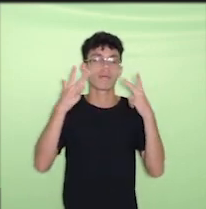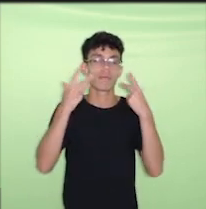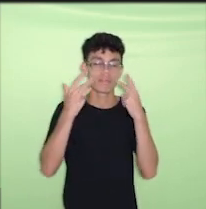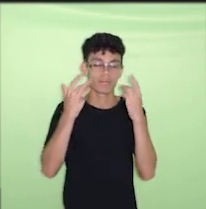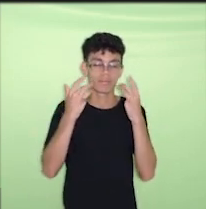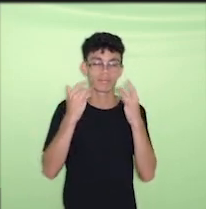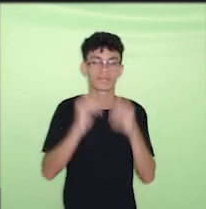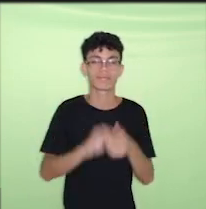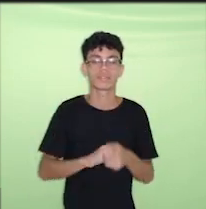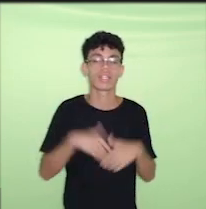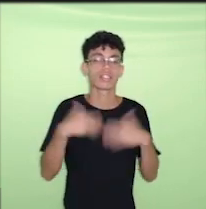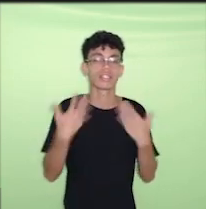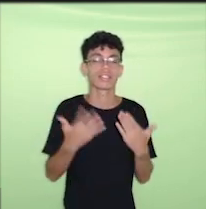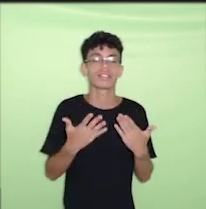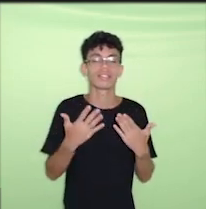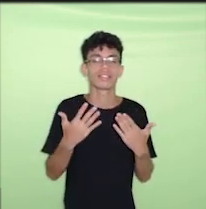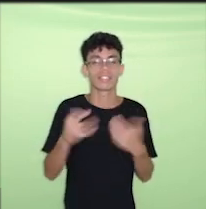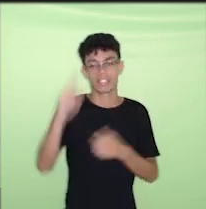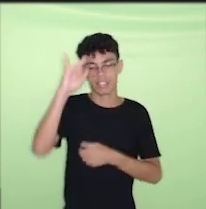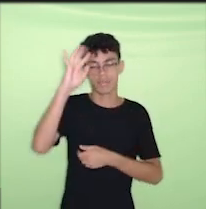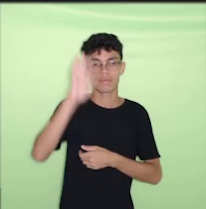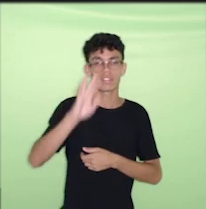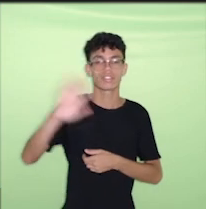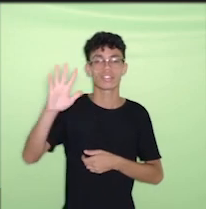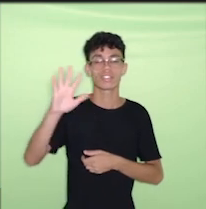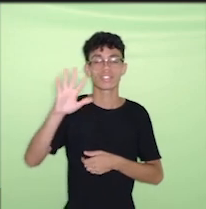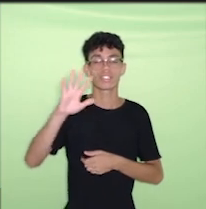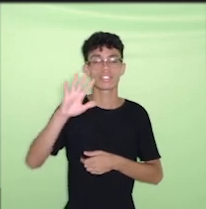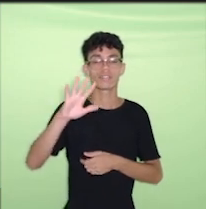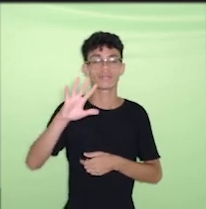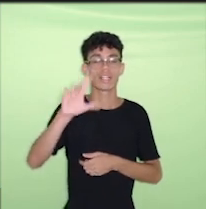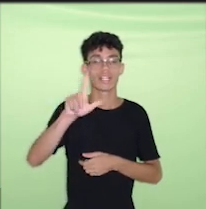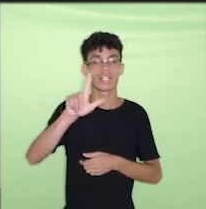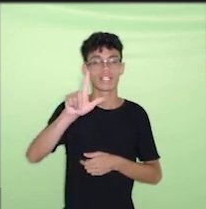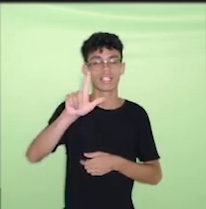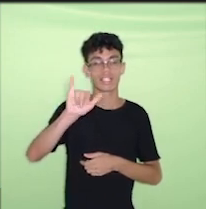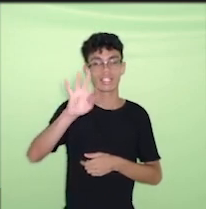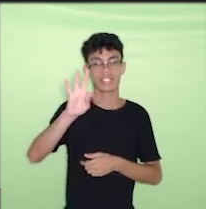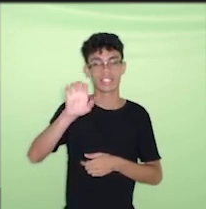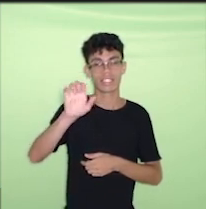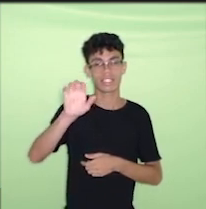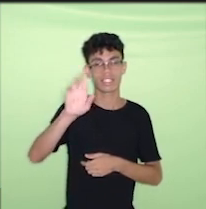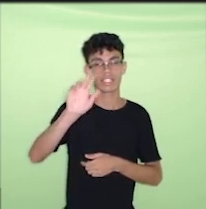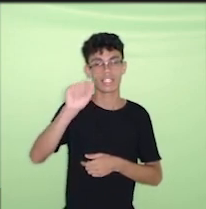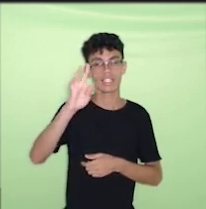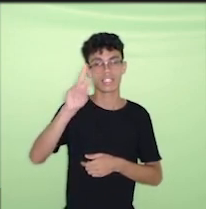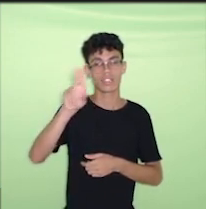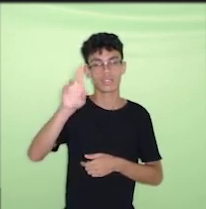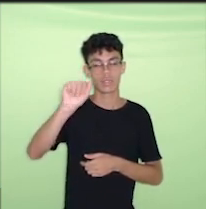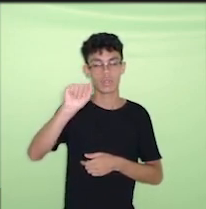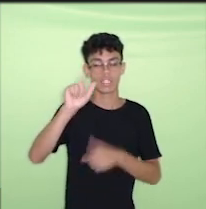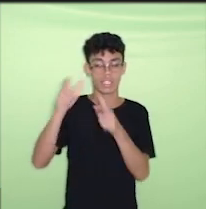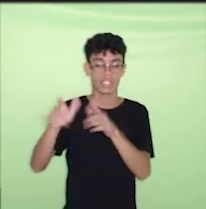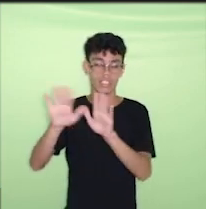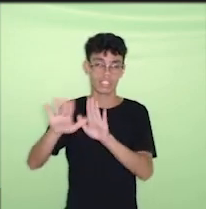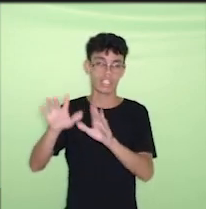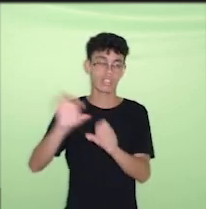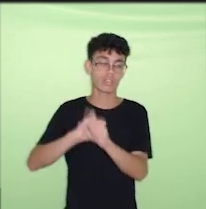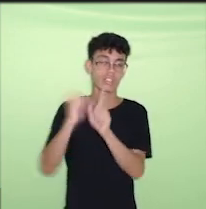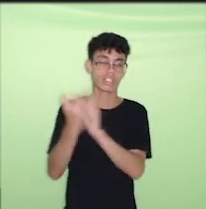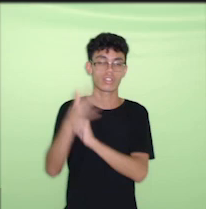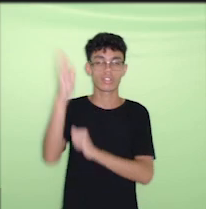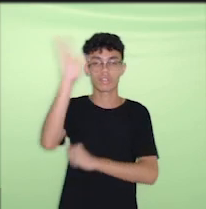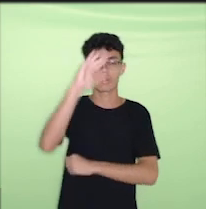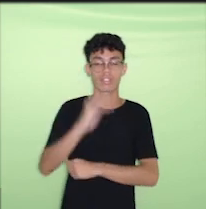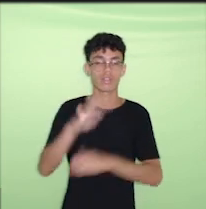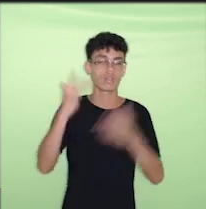peças. Embora você imagina que assim a literatura já é uma coisa pelejada, tem o seu lugar, né, na sociedade